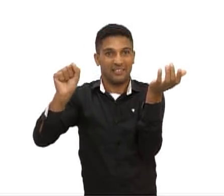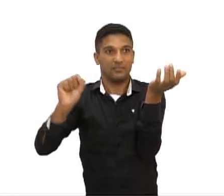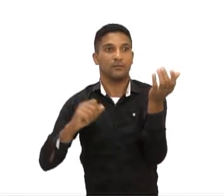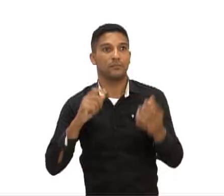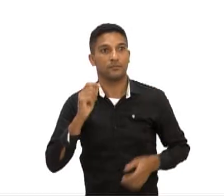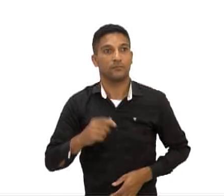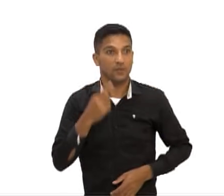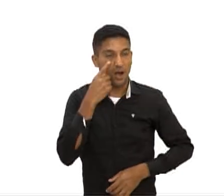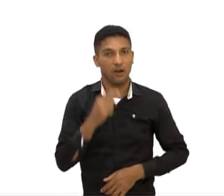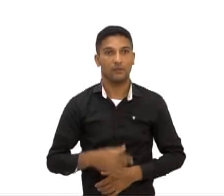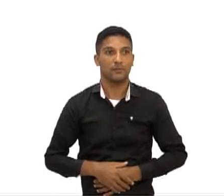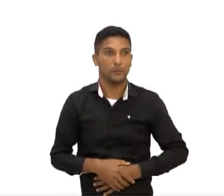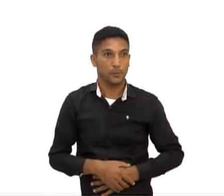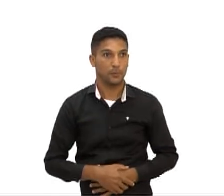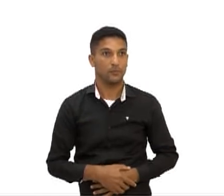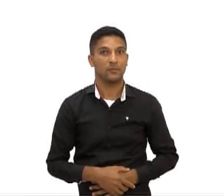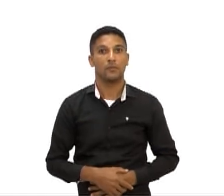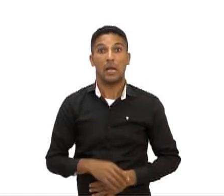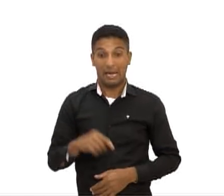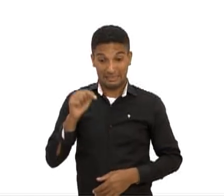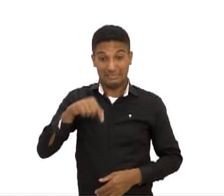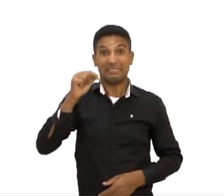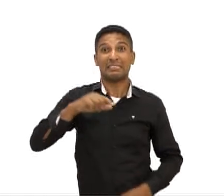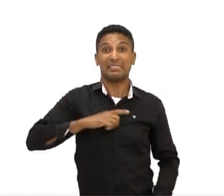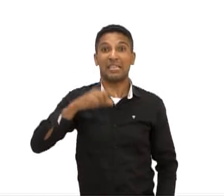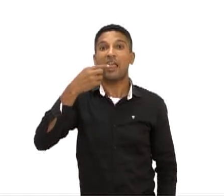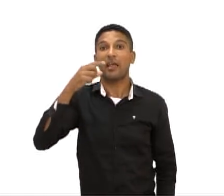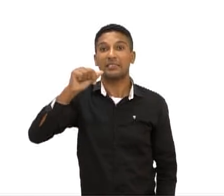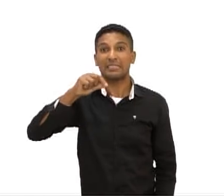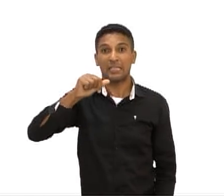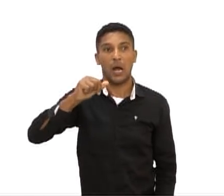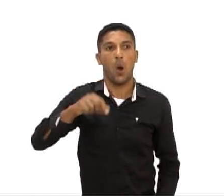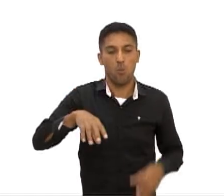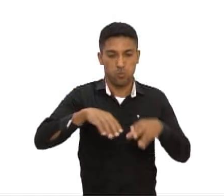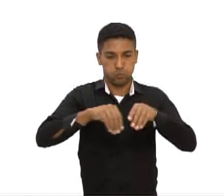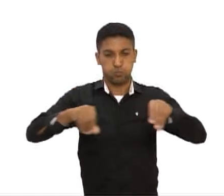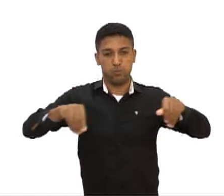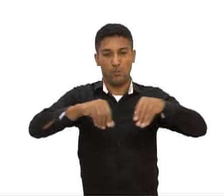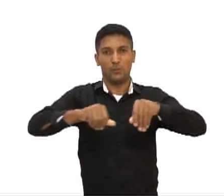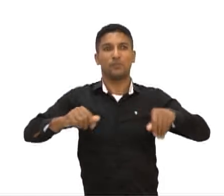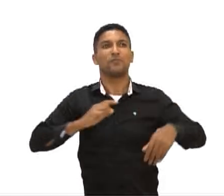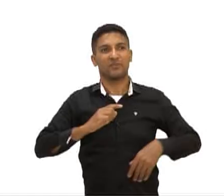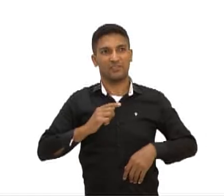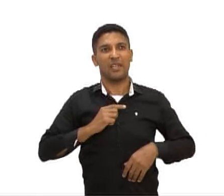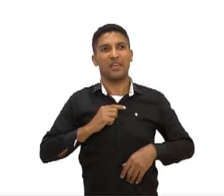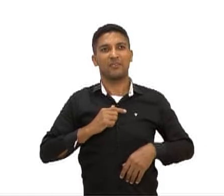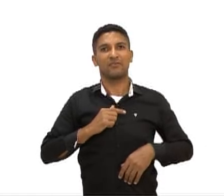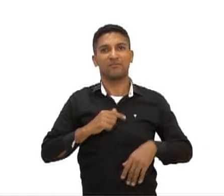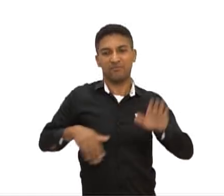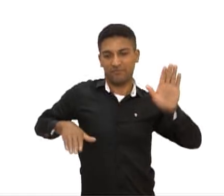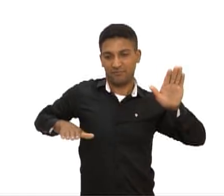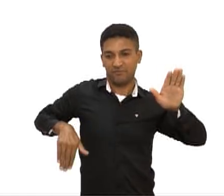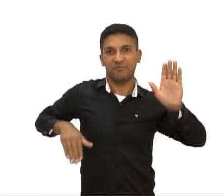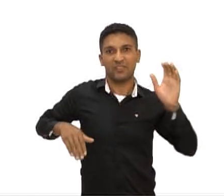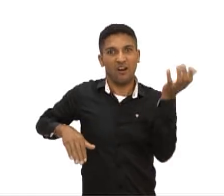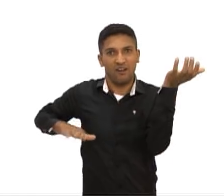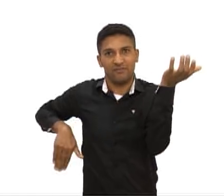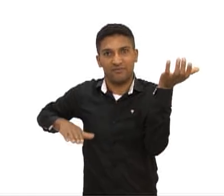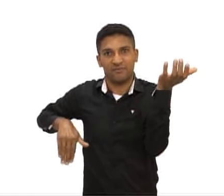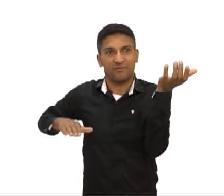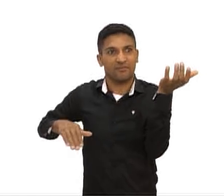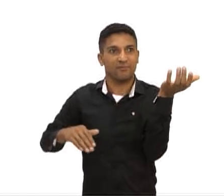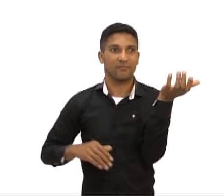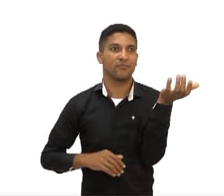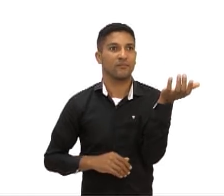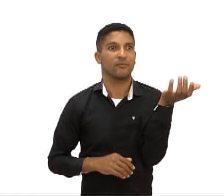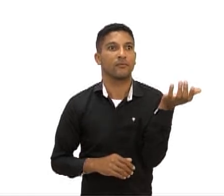com a elevada quantidade de sal que há nesse ambiente, das quais se destacam a salsa da praia e o jundu, além